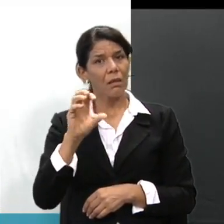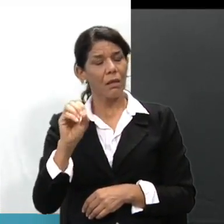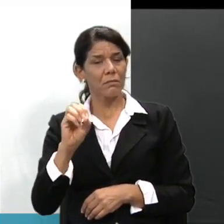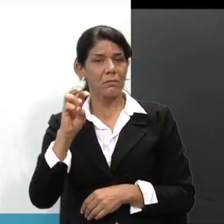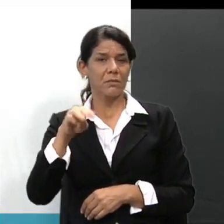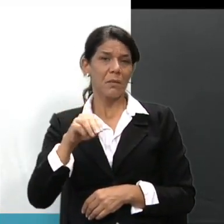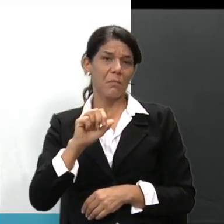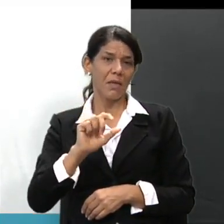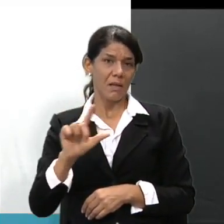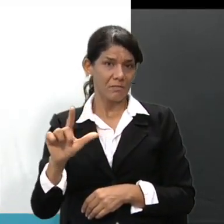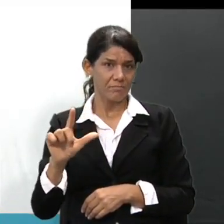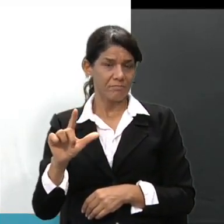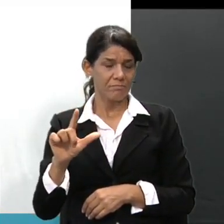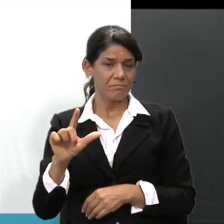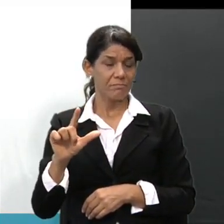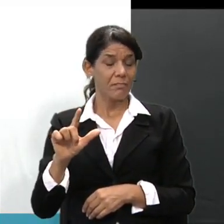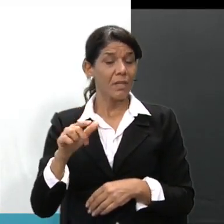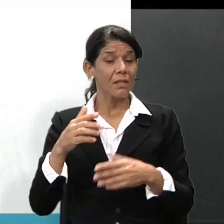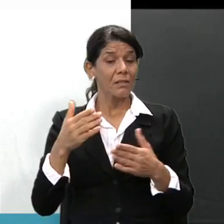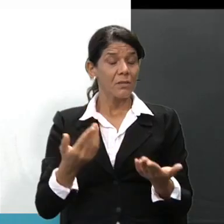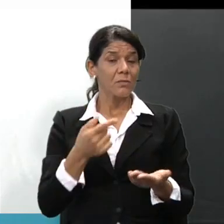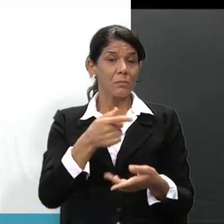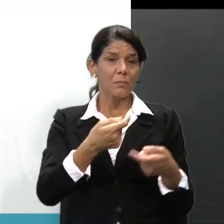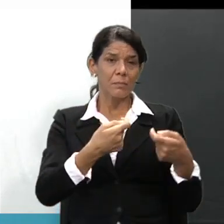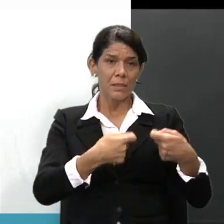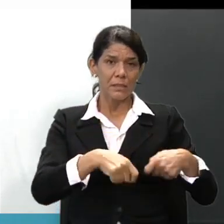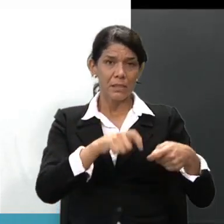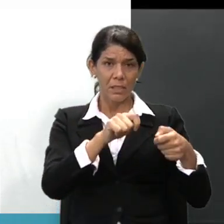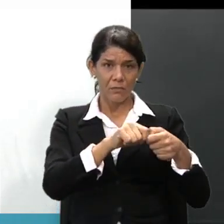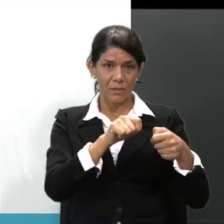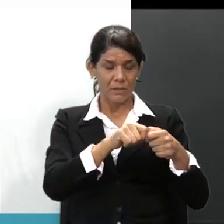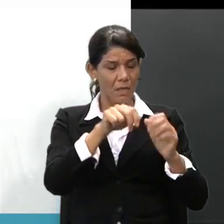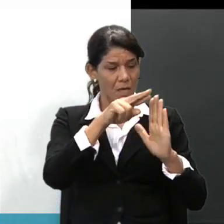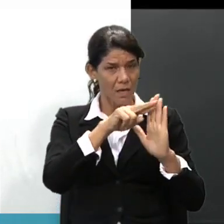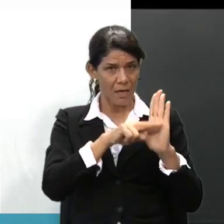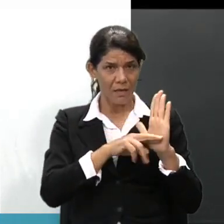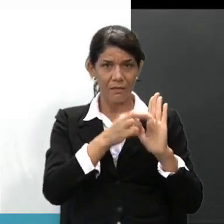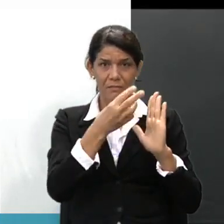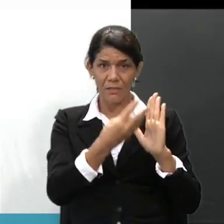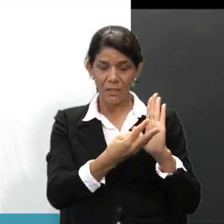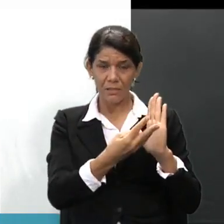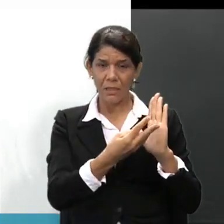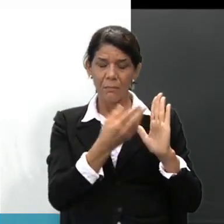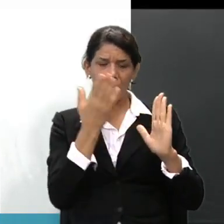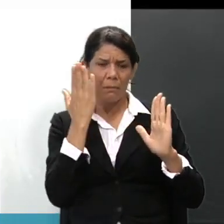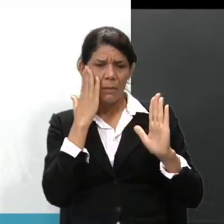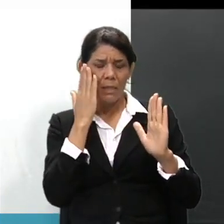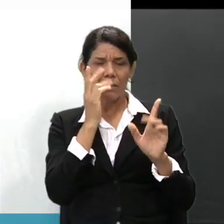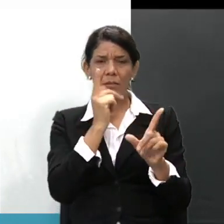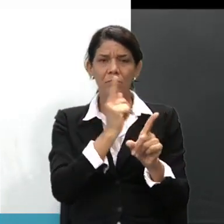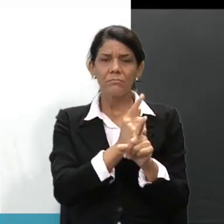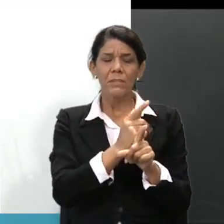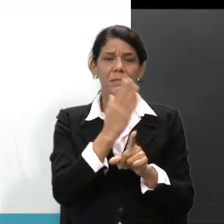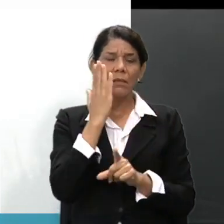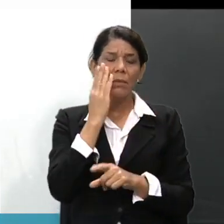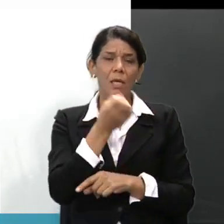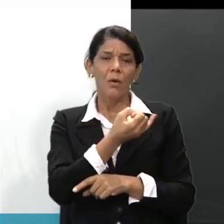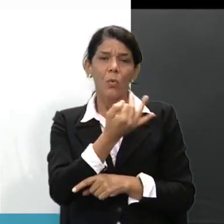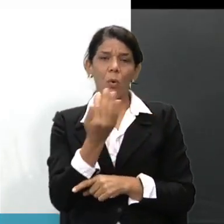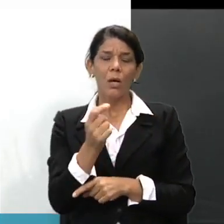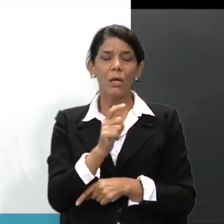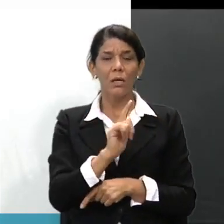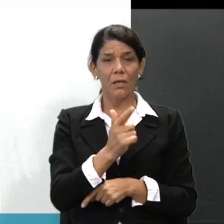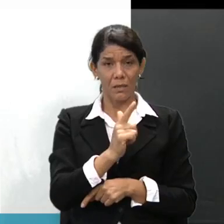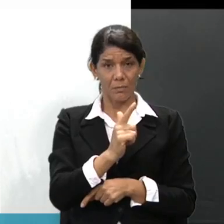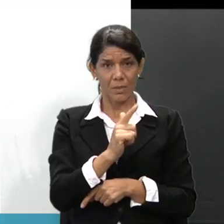500 ml. Portanto, será necessário fazer a regra de 3 para eu descobrir quantos